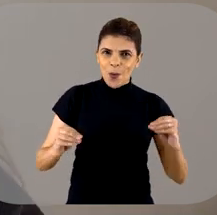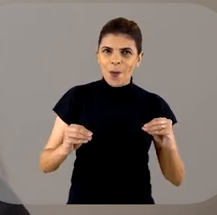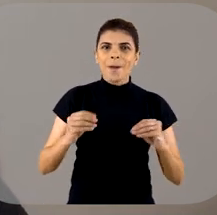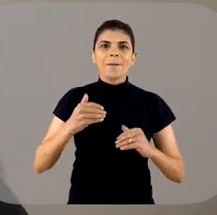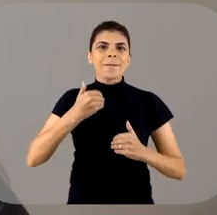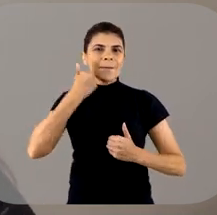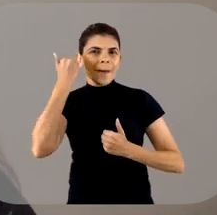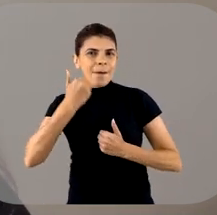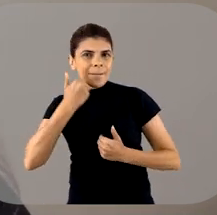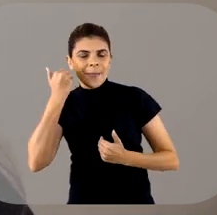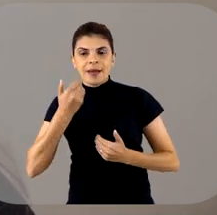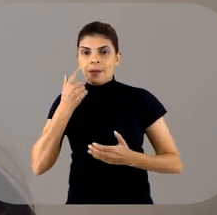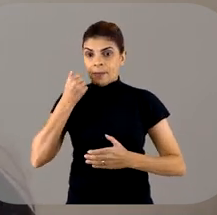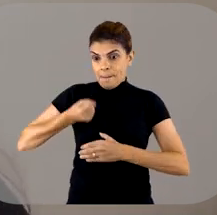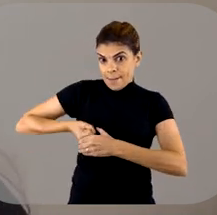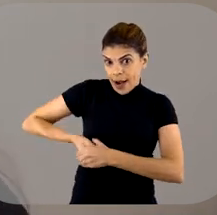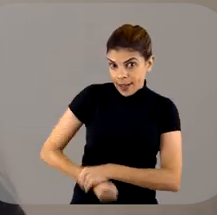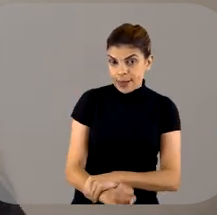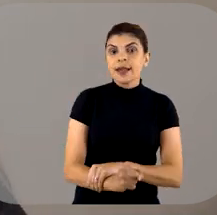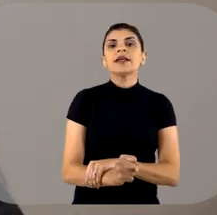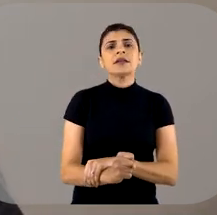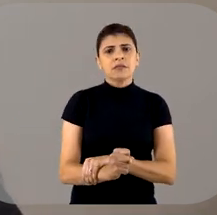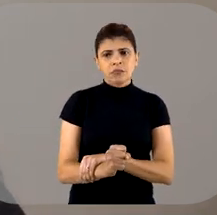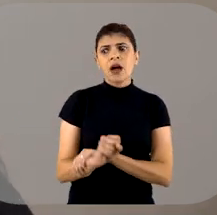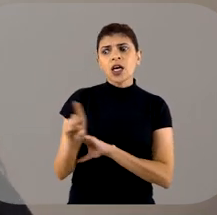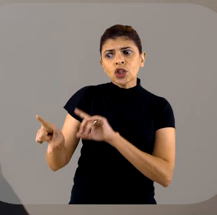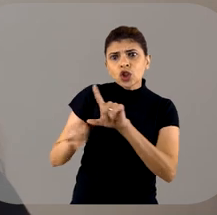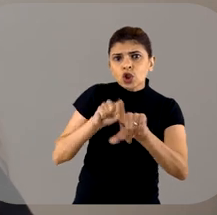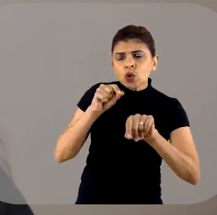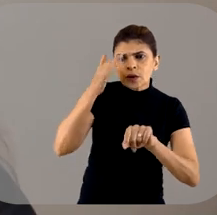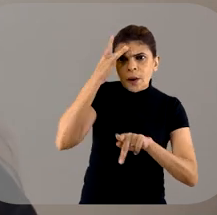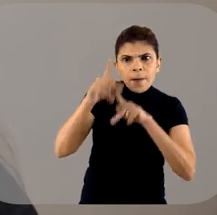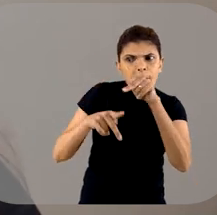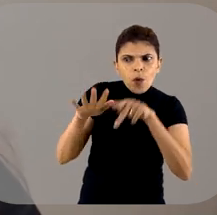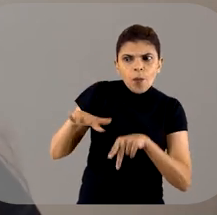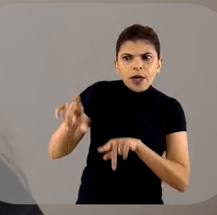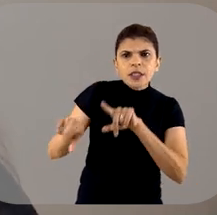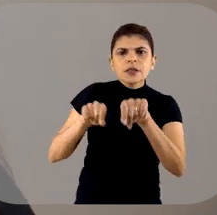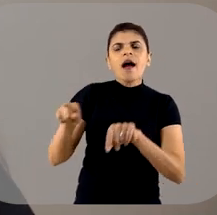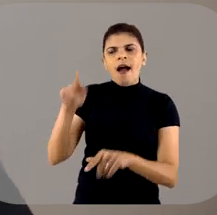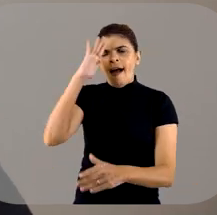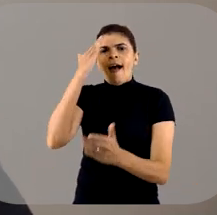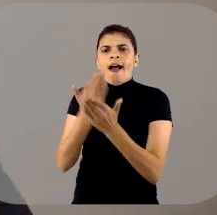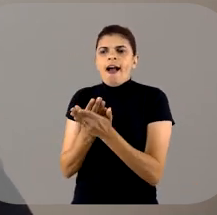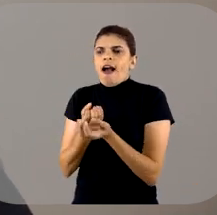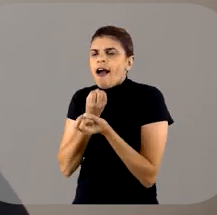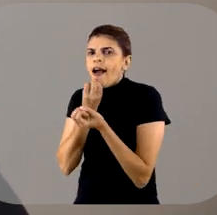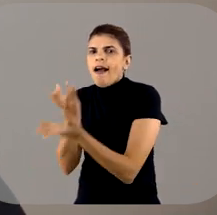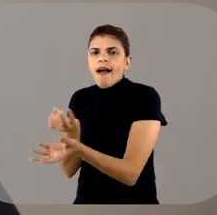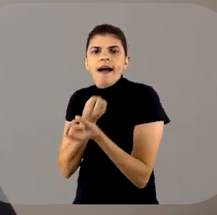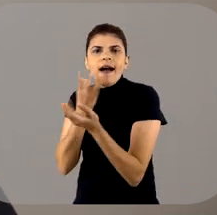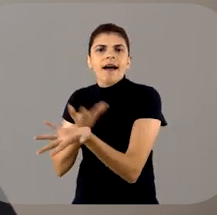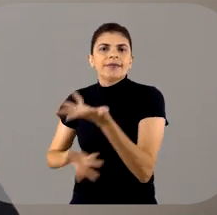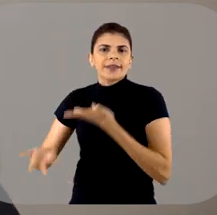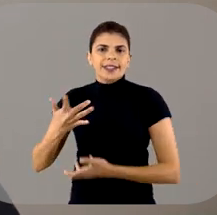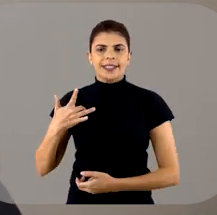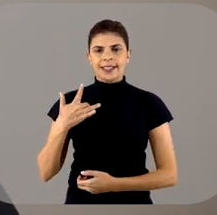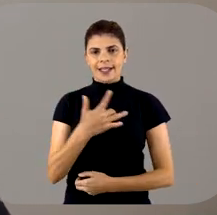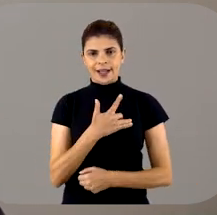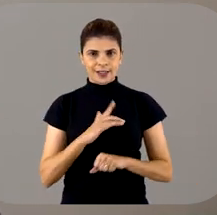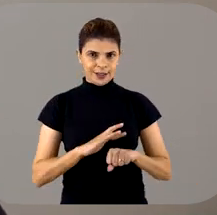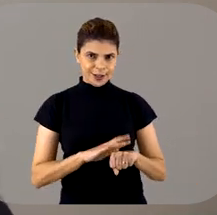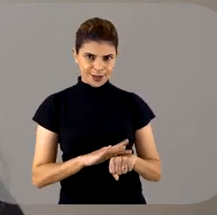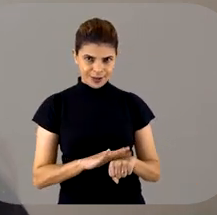como curandeiros, barbeiros sangradores, parteiras, que eram escolhidos pela população em geral com quem compartilhavam